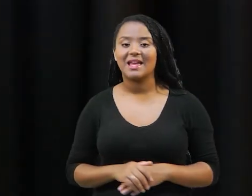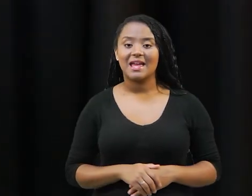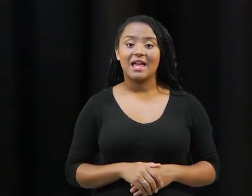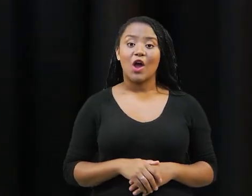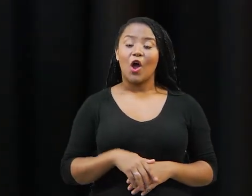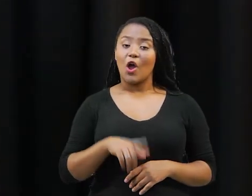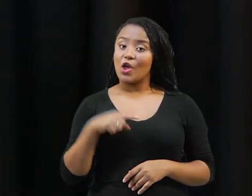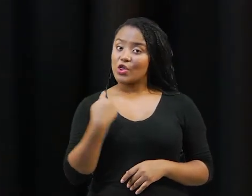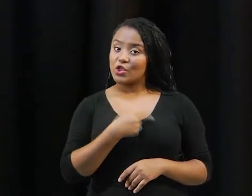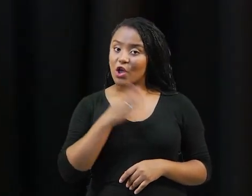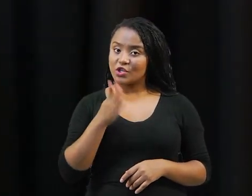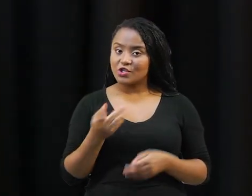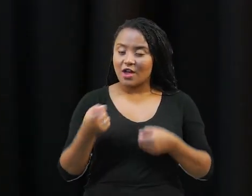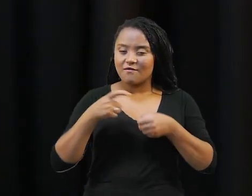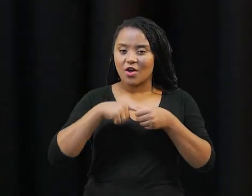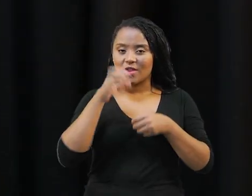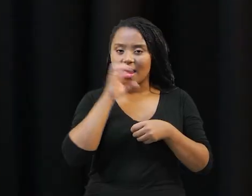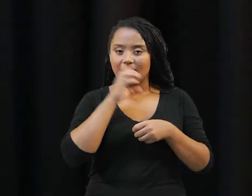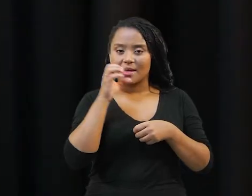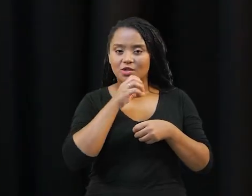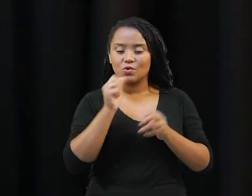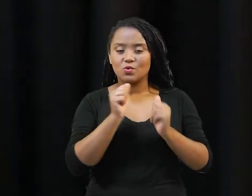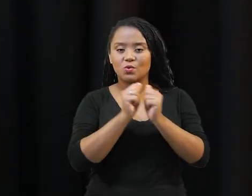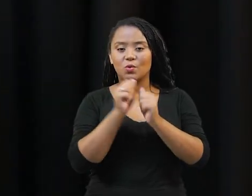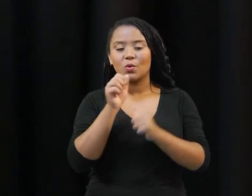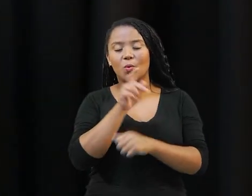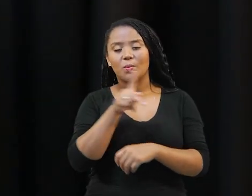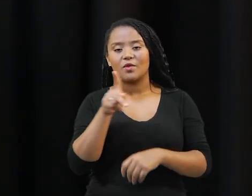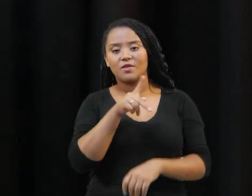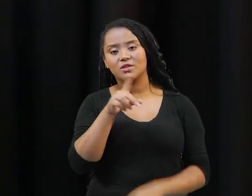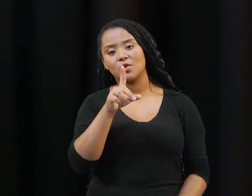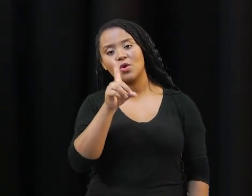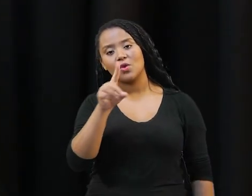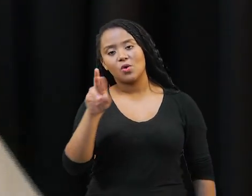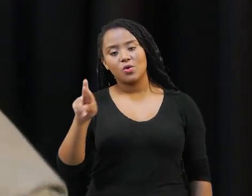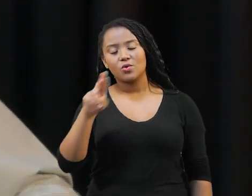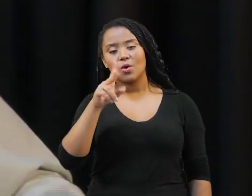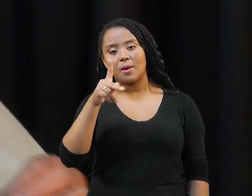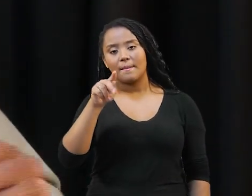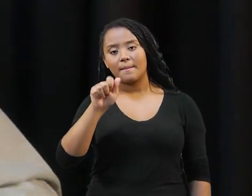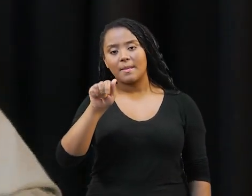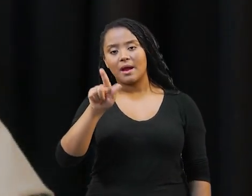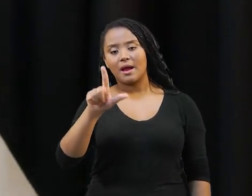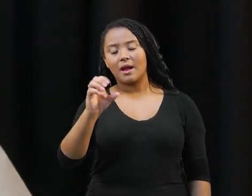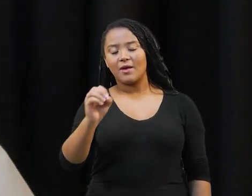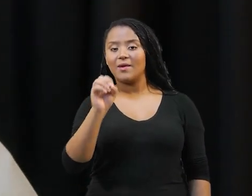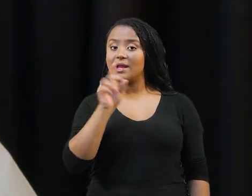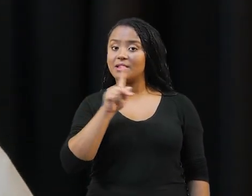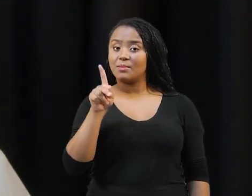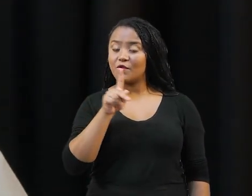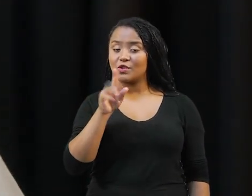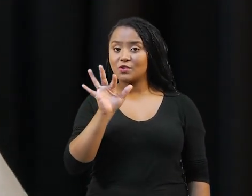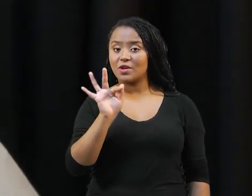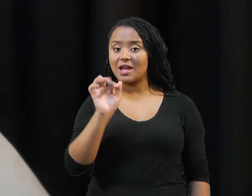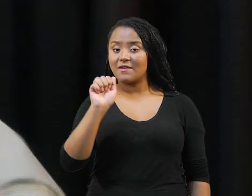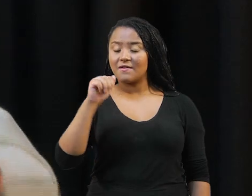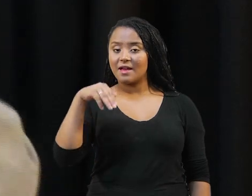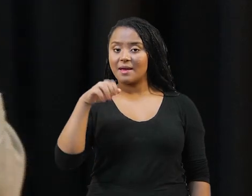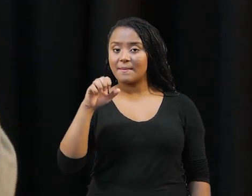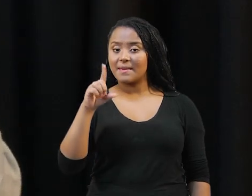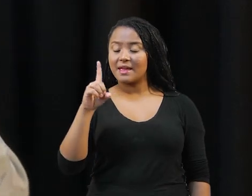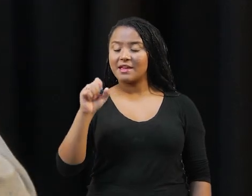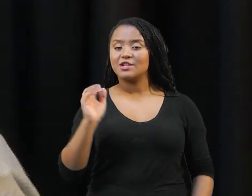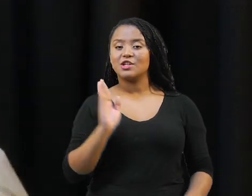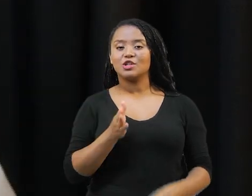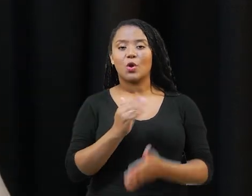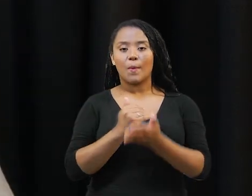com o Dr. Paulo Henrique de Souza Fernandes. Ele é professor da FAMED e a gente está aprendendo muito aqui hoje no